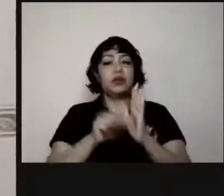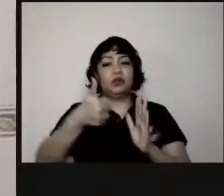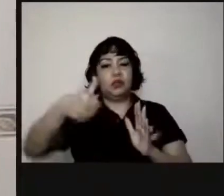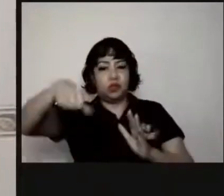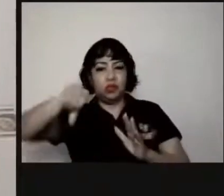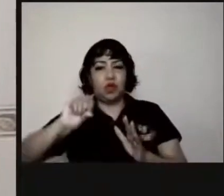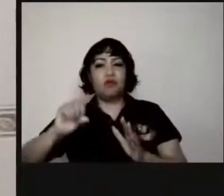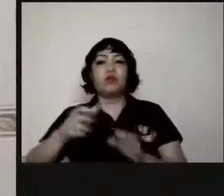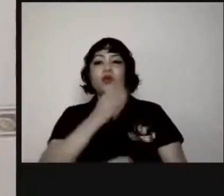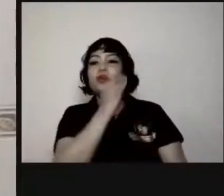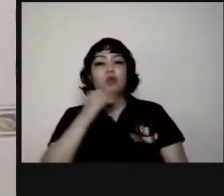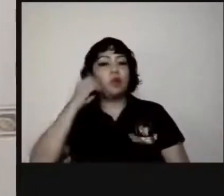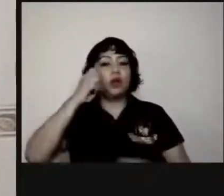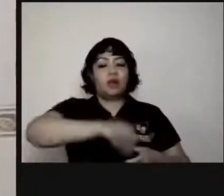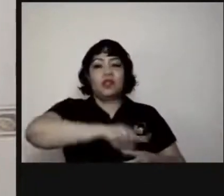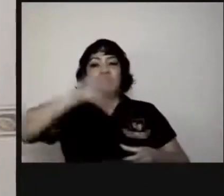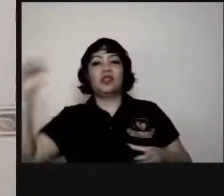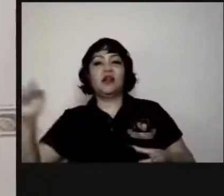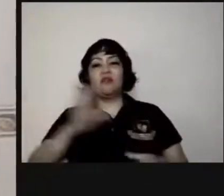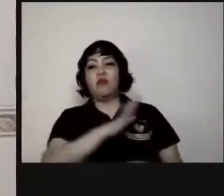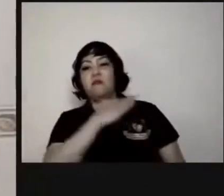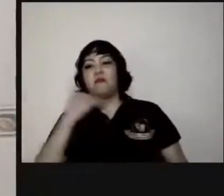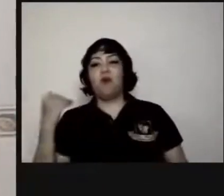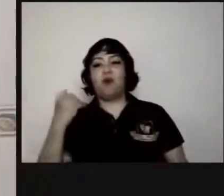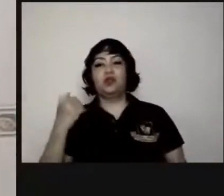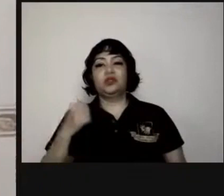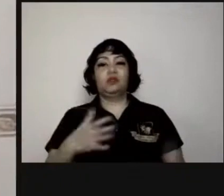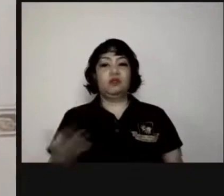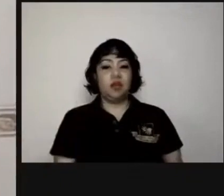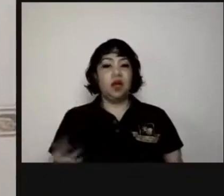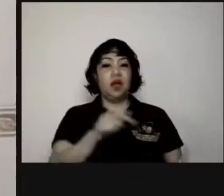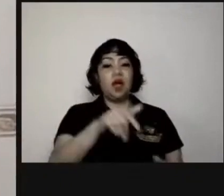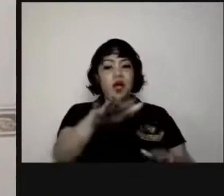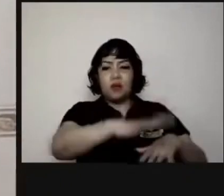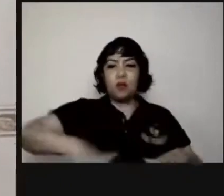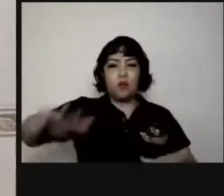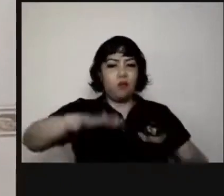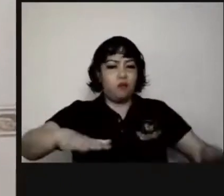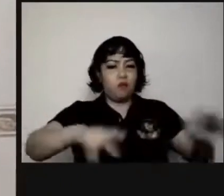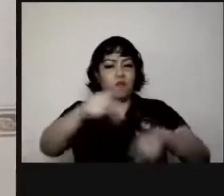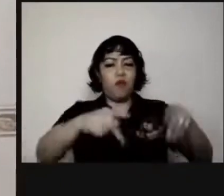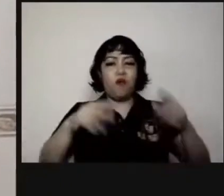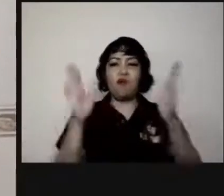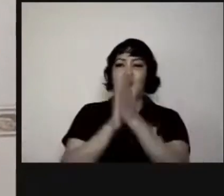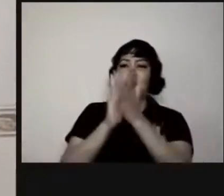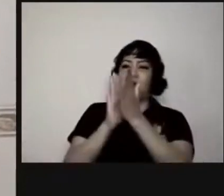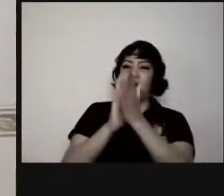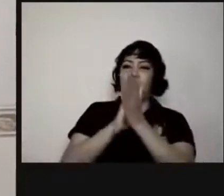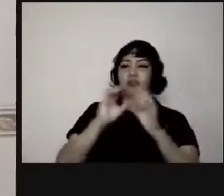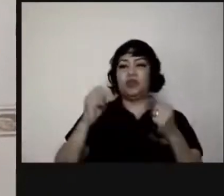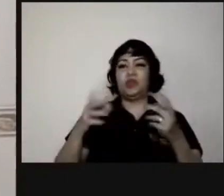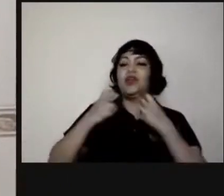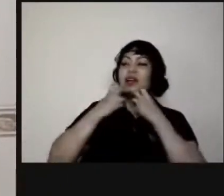morte, para o povo ao seu redor aplaudir e concordar. Mas, na verdade, a história se distorce com o